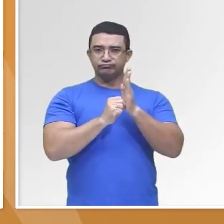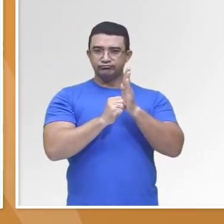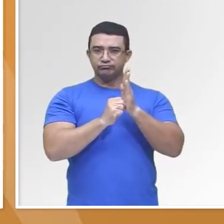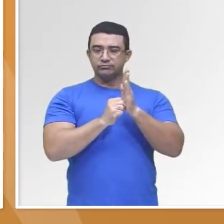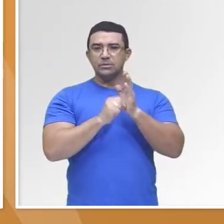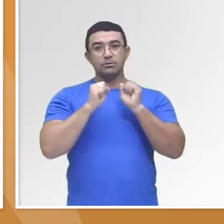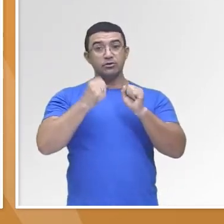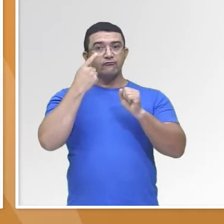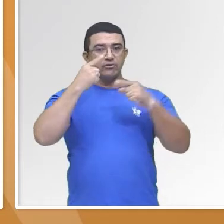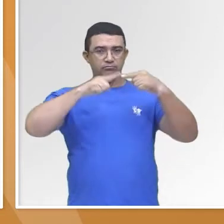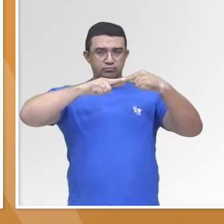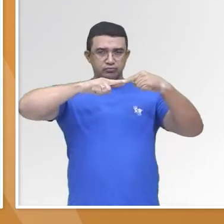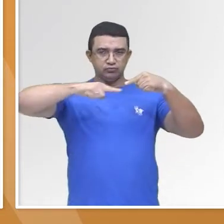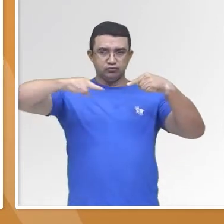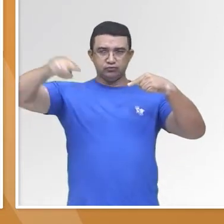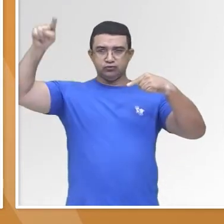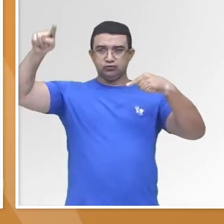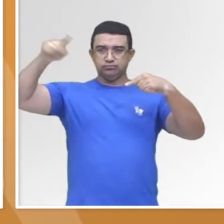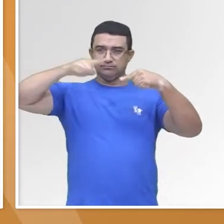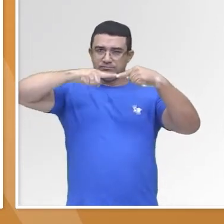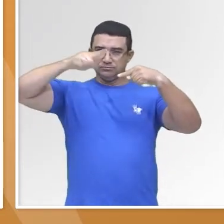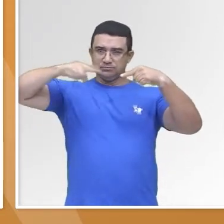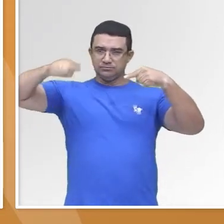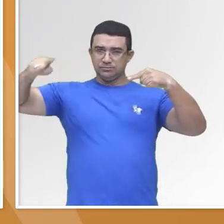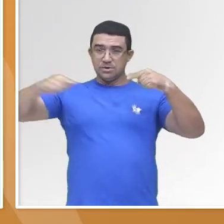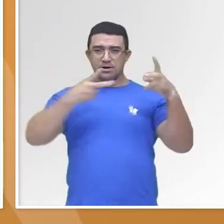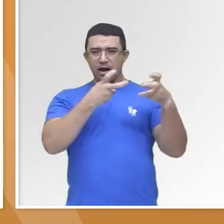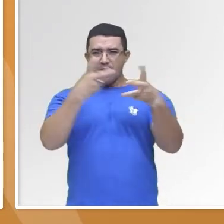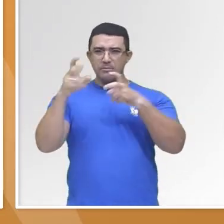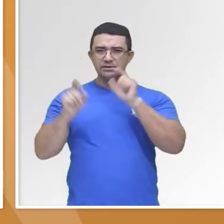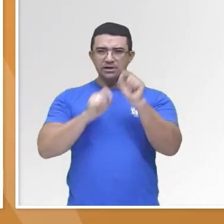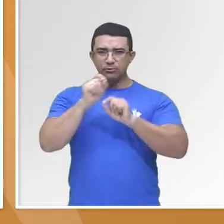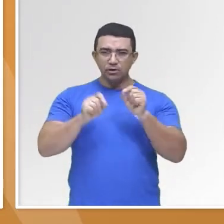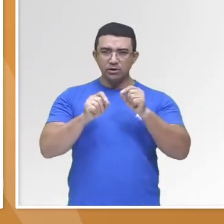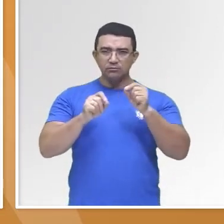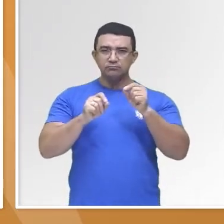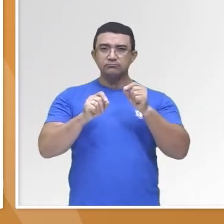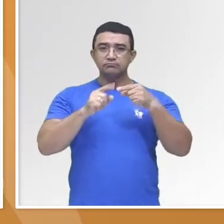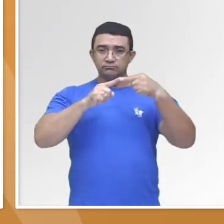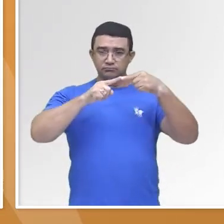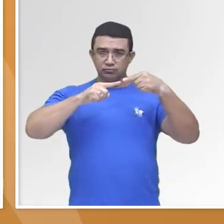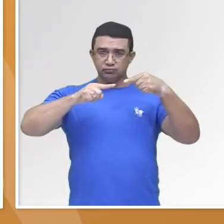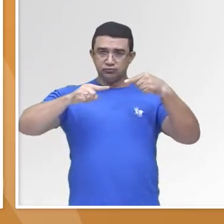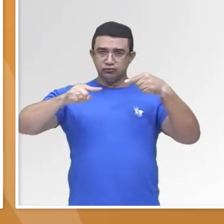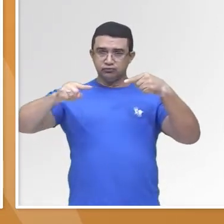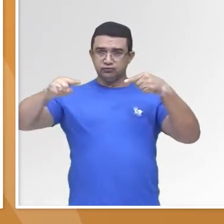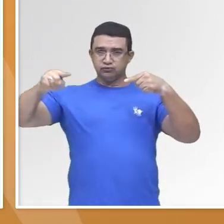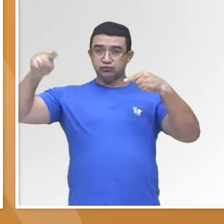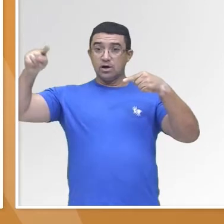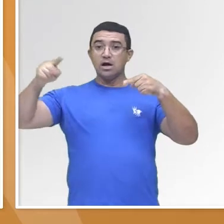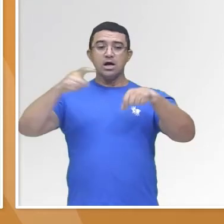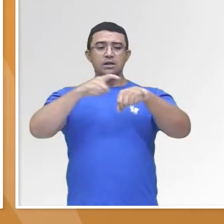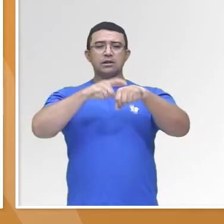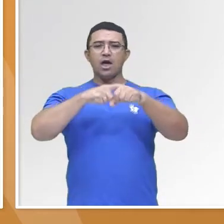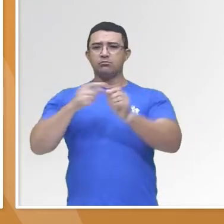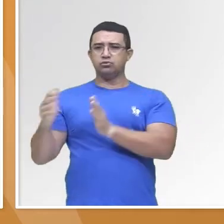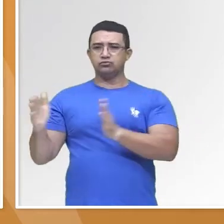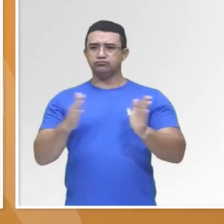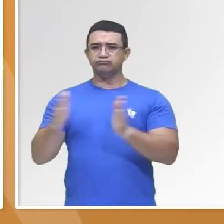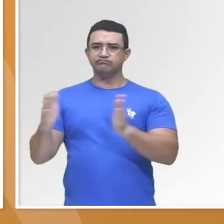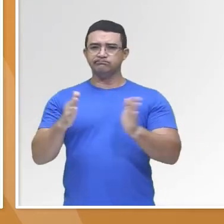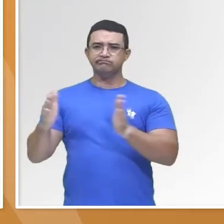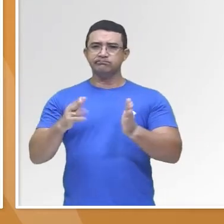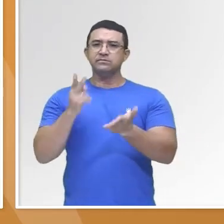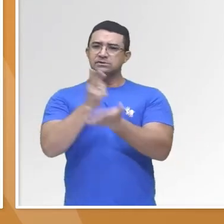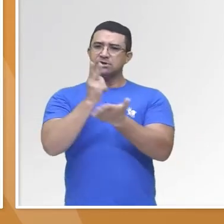no gráfico. Vamos verificar, observando o gráfico, que o tempo foi transcorrido cada vez que a população